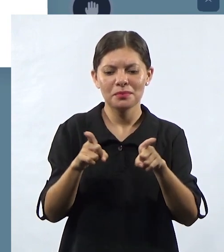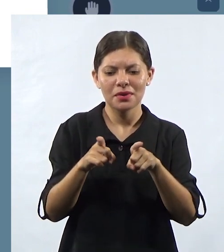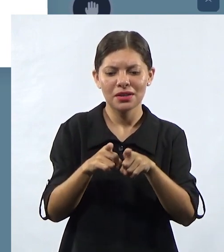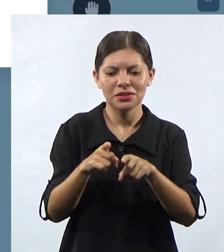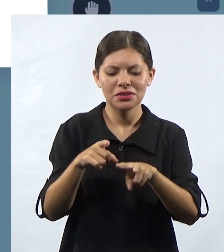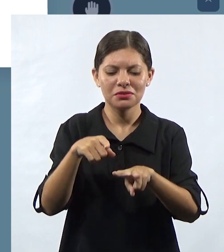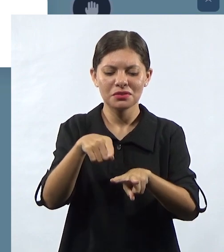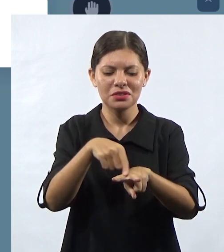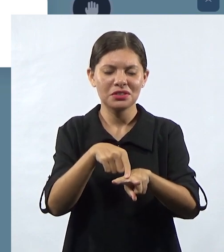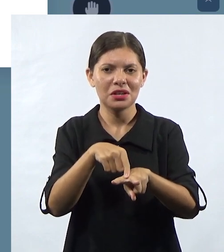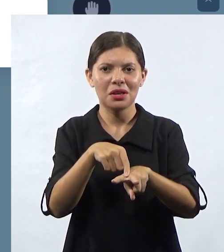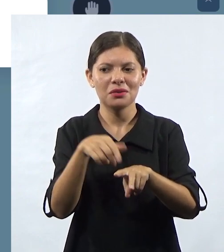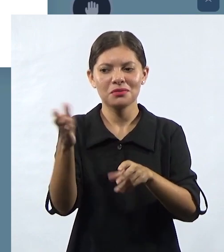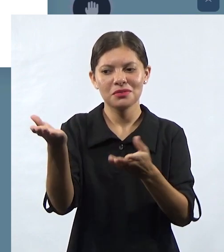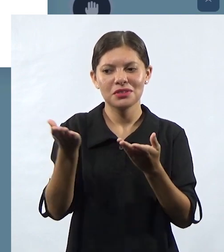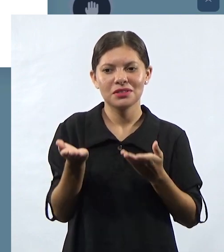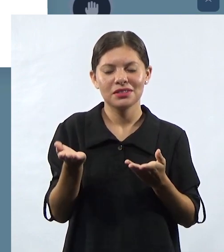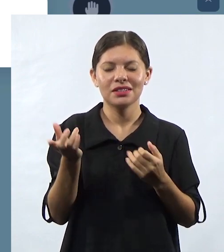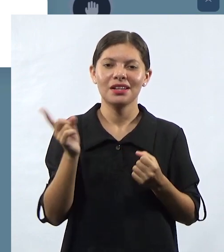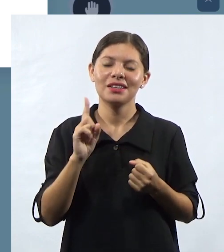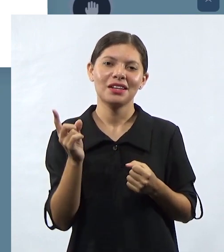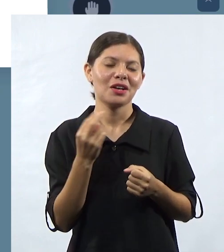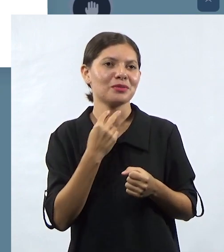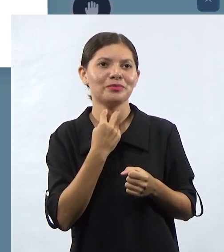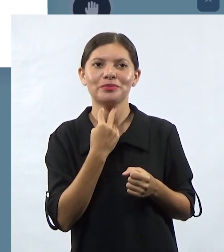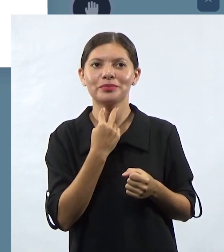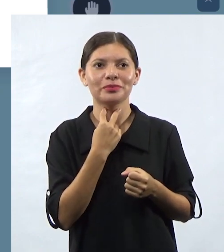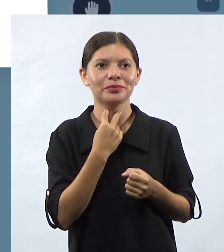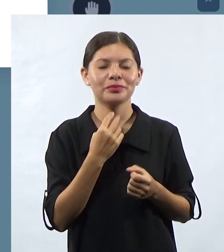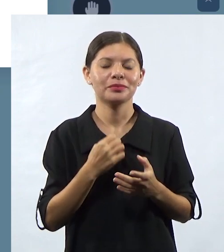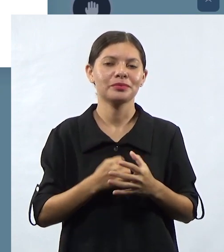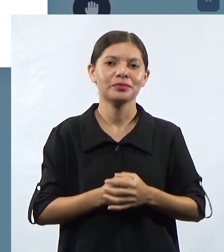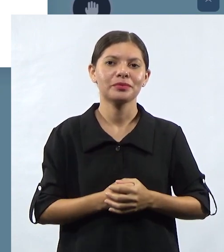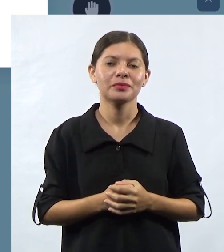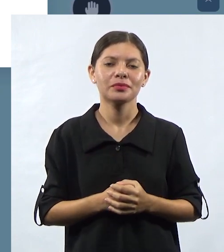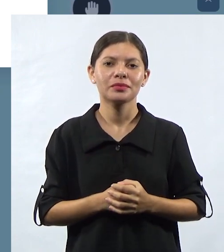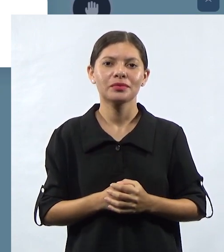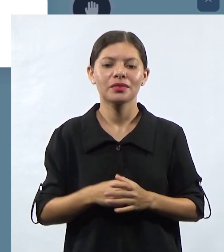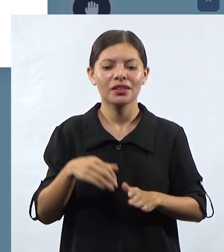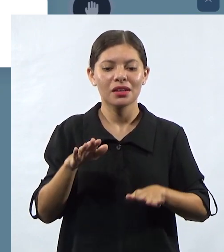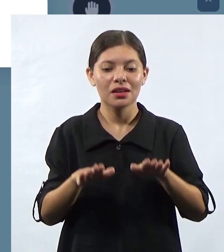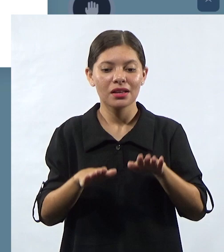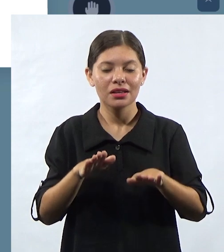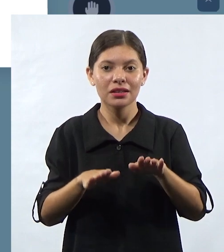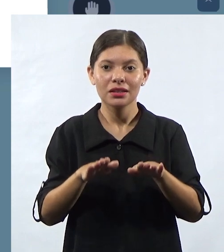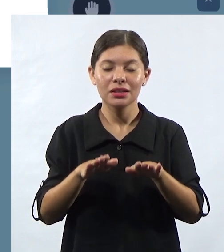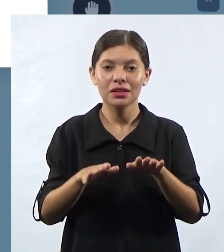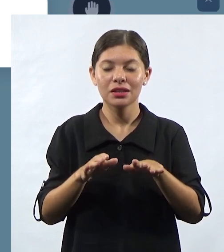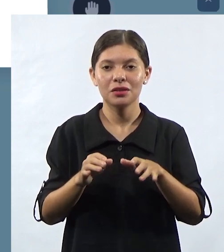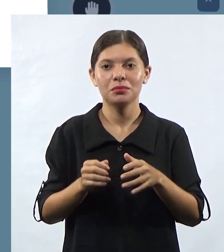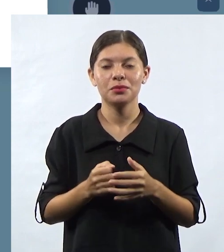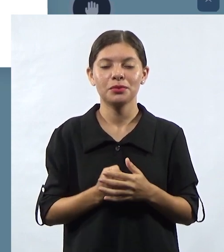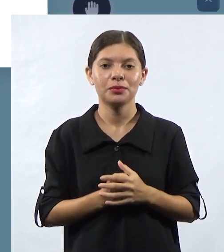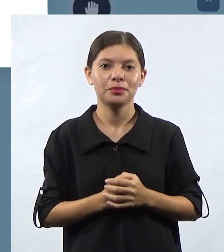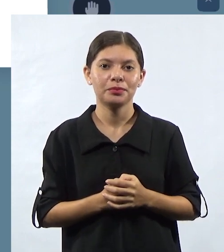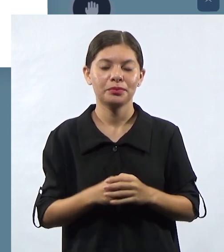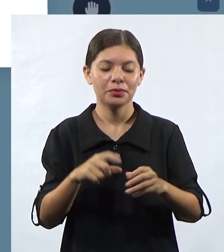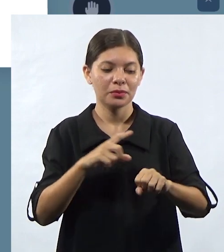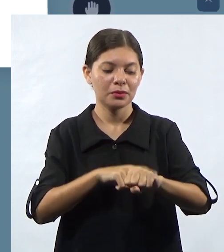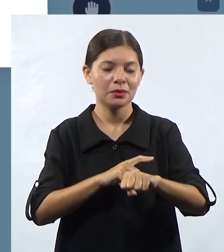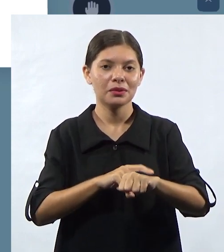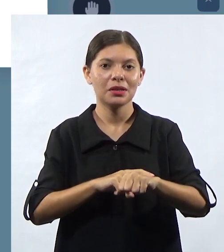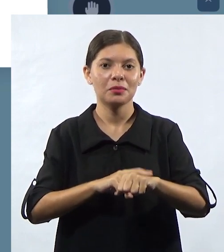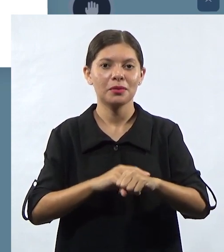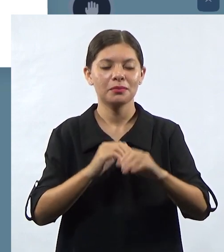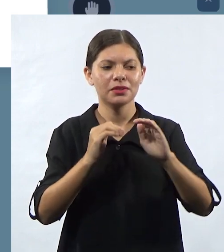né? Então, tem que haver aí né, um equilíbrio desse tempo.